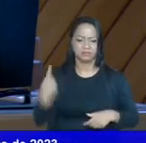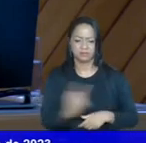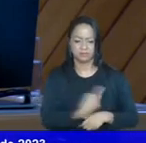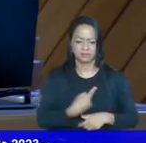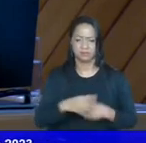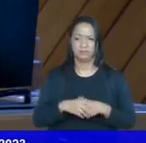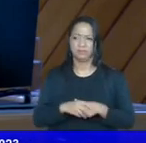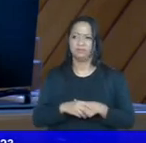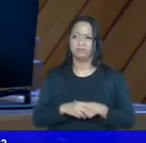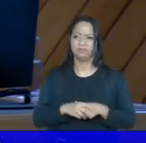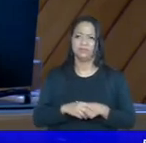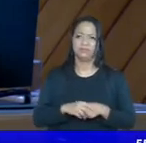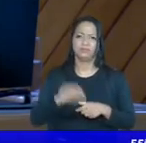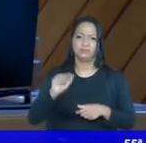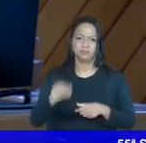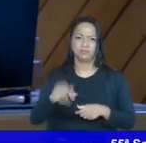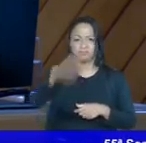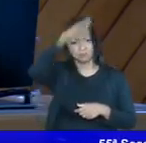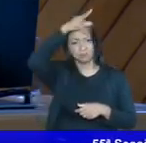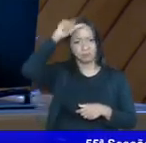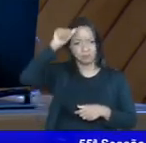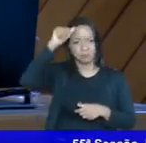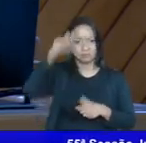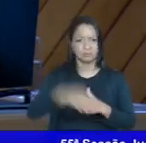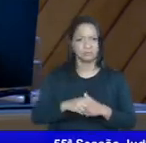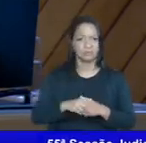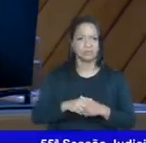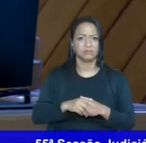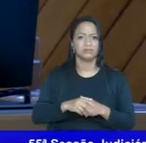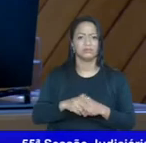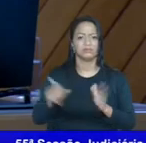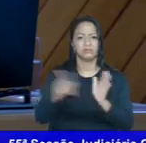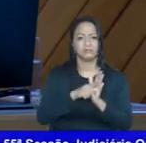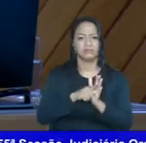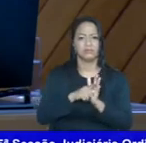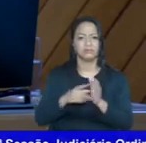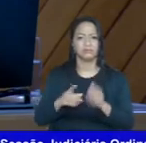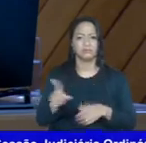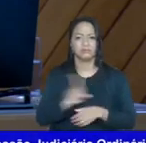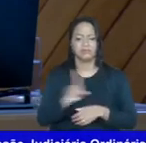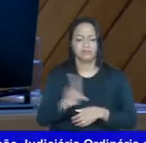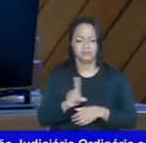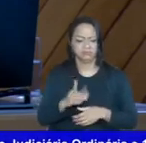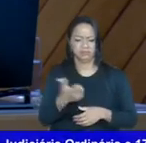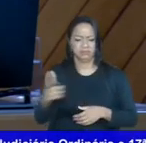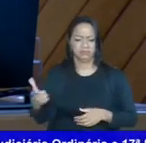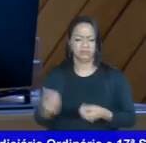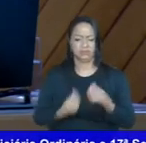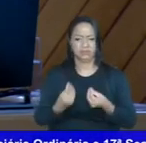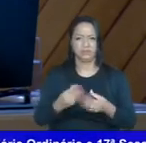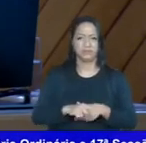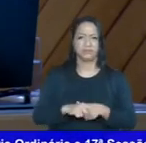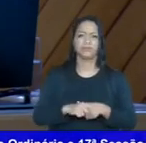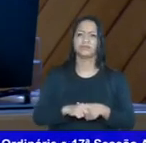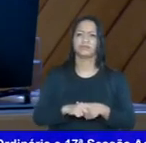nossa. Isto aqui é a Amazônia. Então, essas peculiaridades, como não existem? A